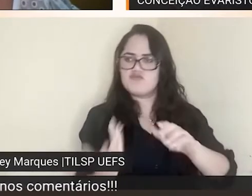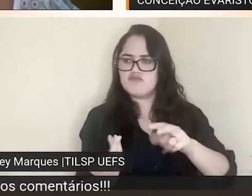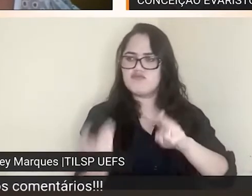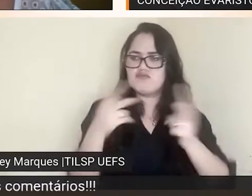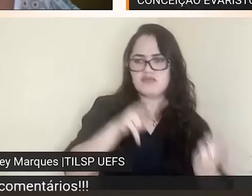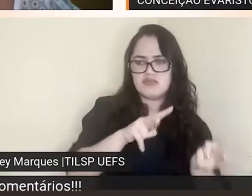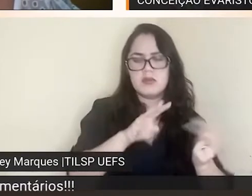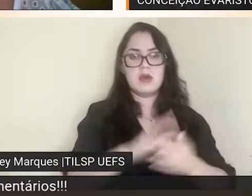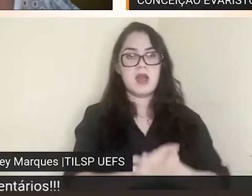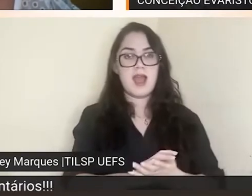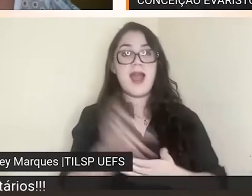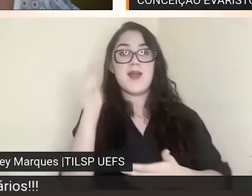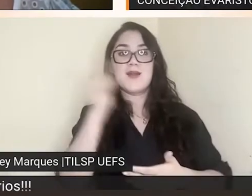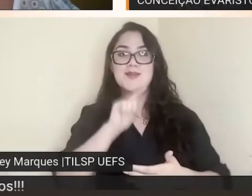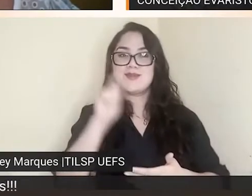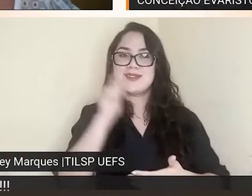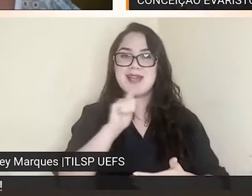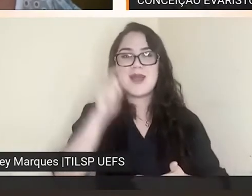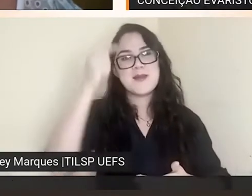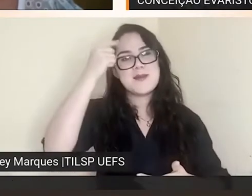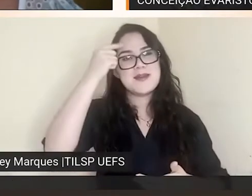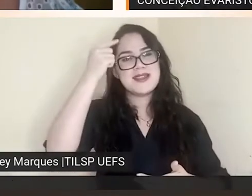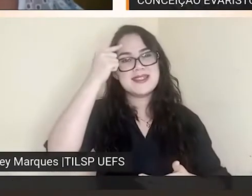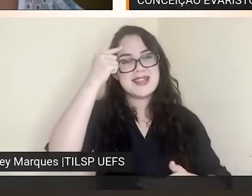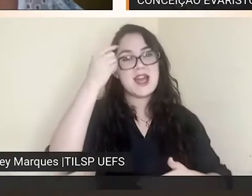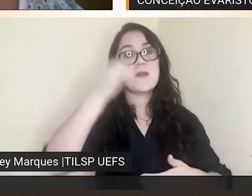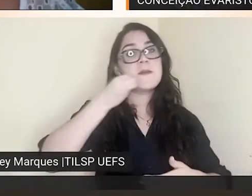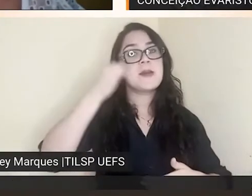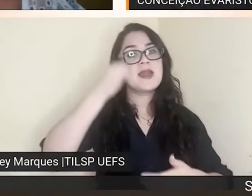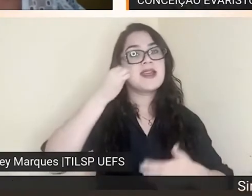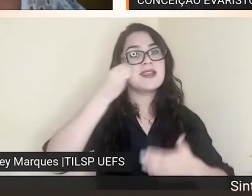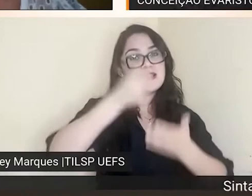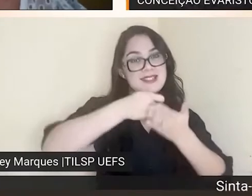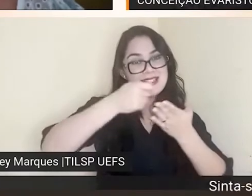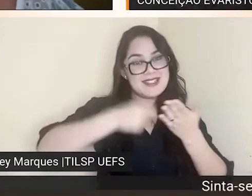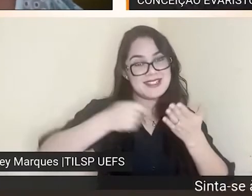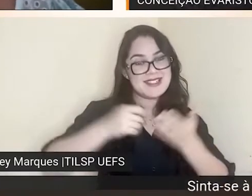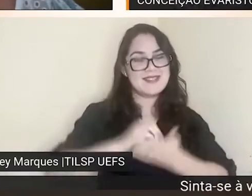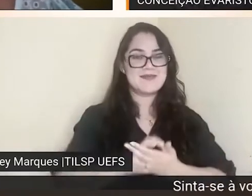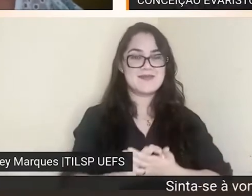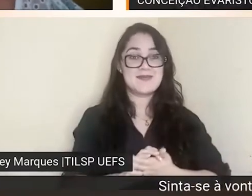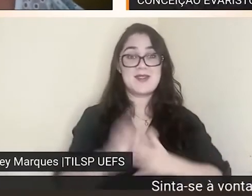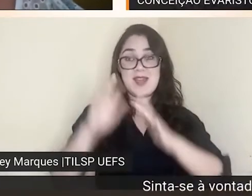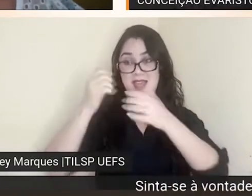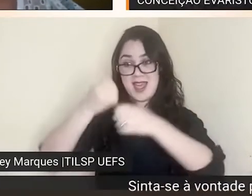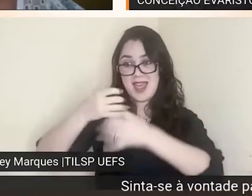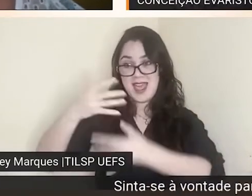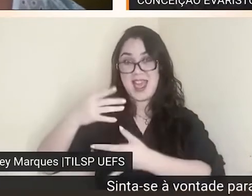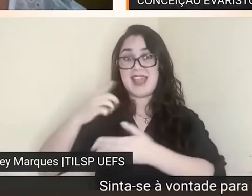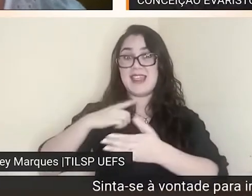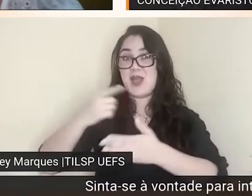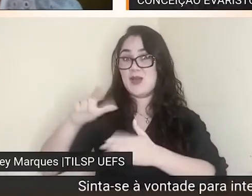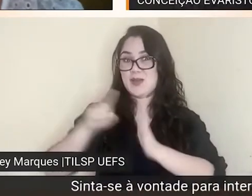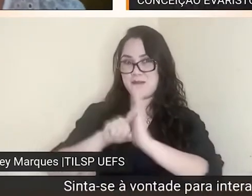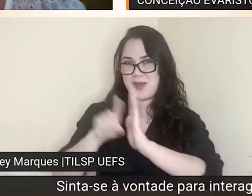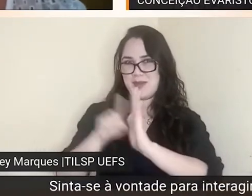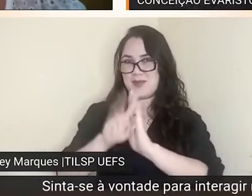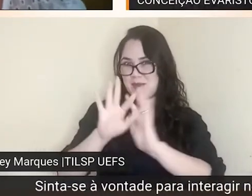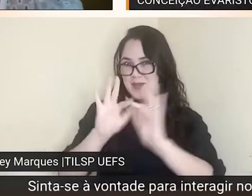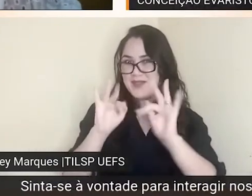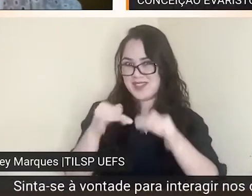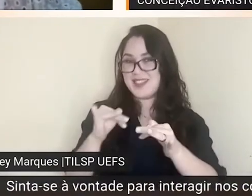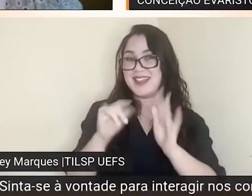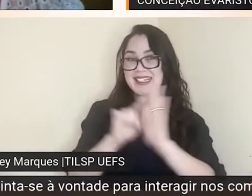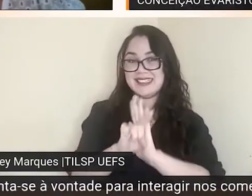nessa escrevivência, né? Que já é uma pergunta que está aqui também, mas eu vou deixar um pouquinho mais para o final.